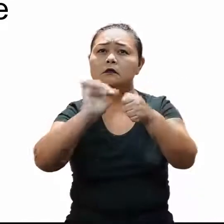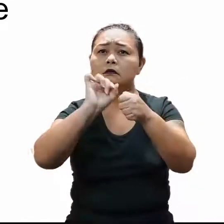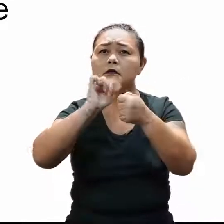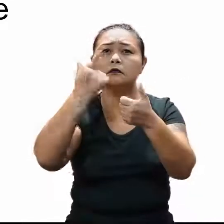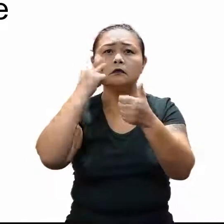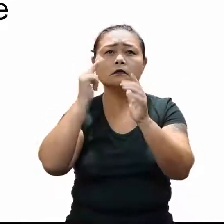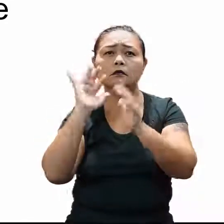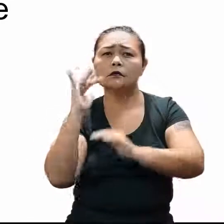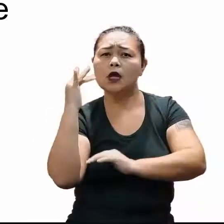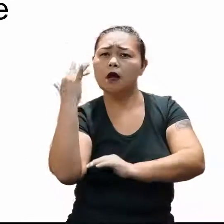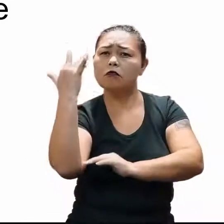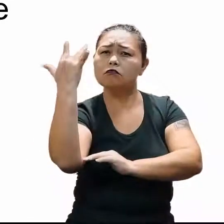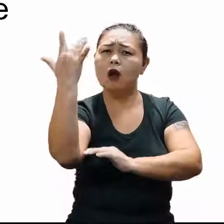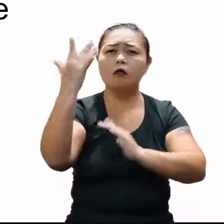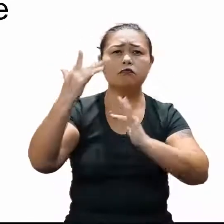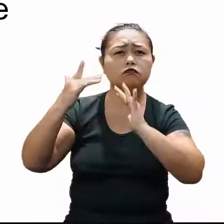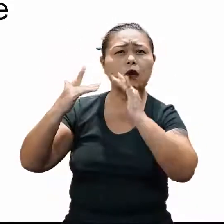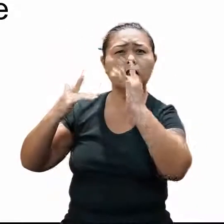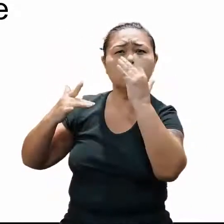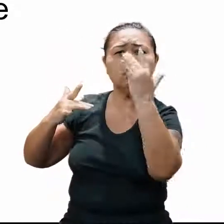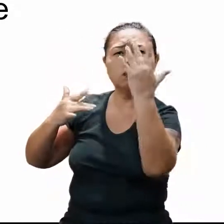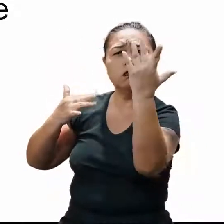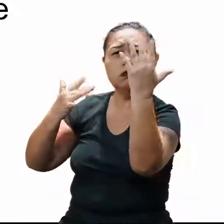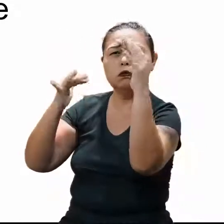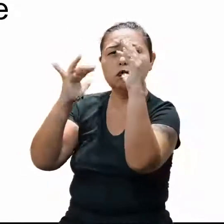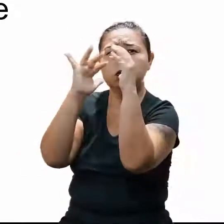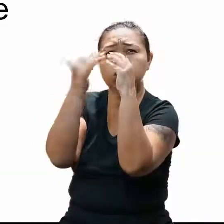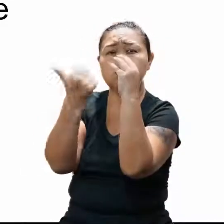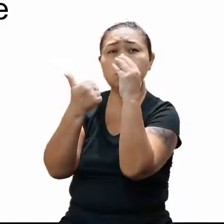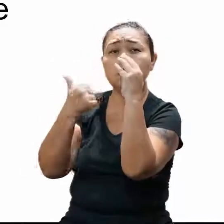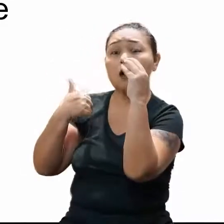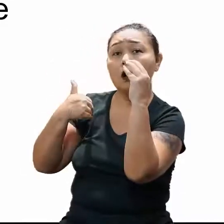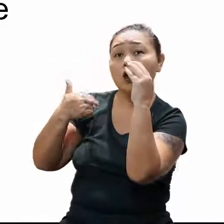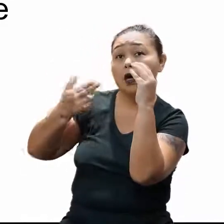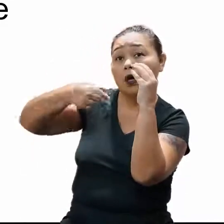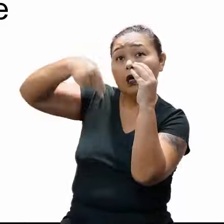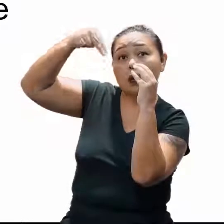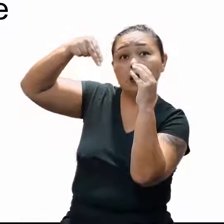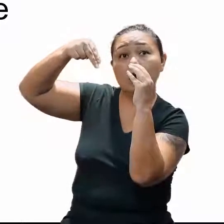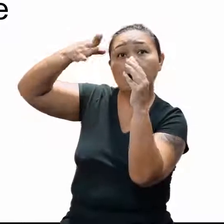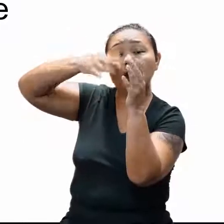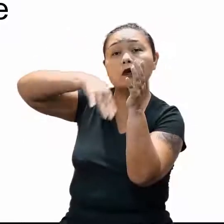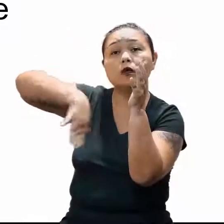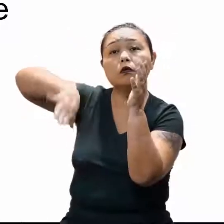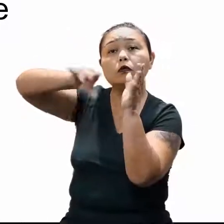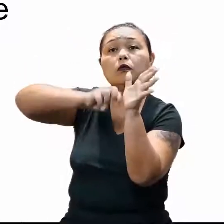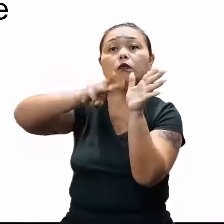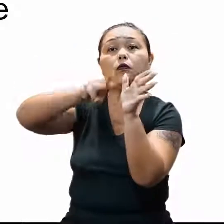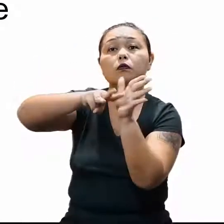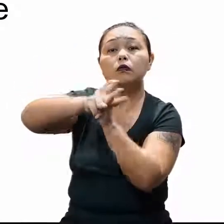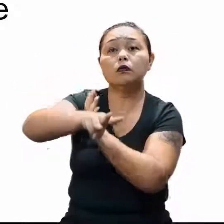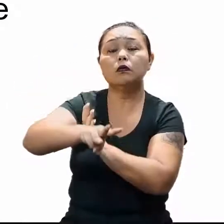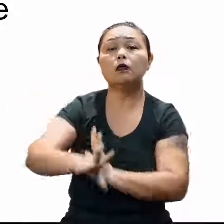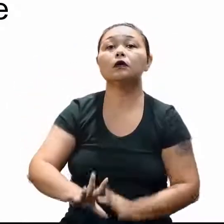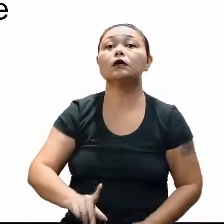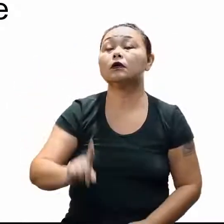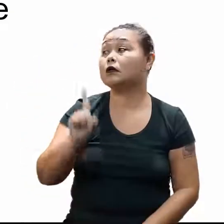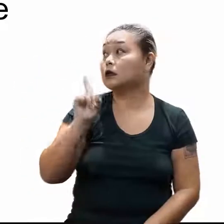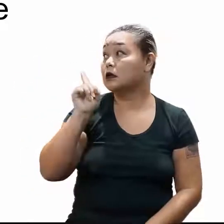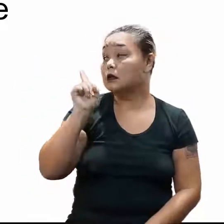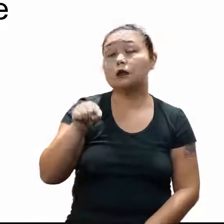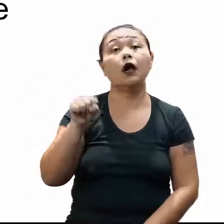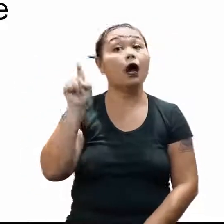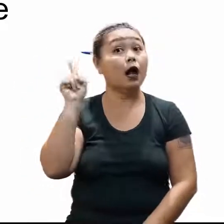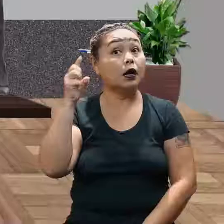pela floresta intrínseca da Amazônia, saída da Serra do Norte até o caudaloso Rio Madeira.